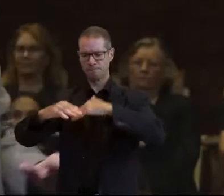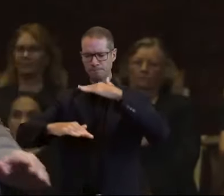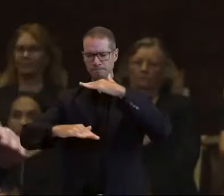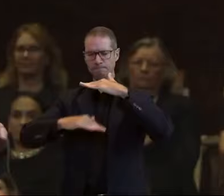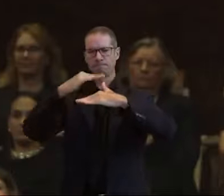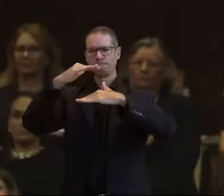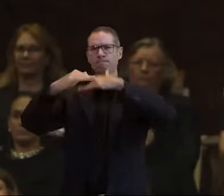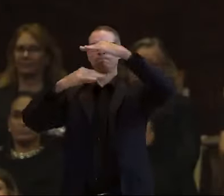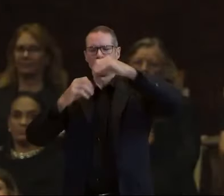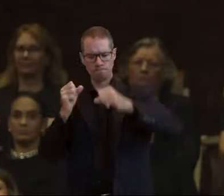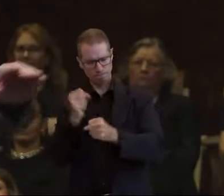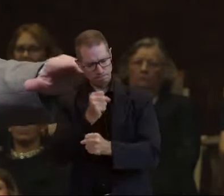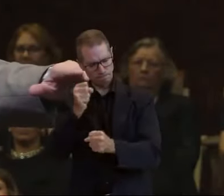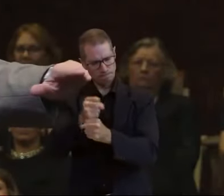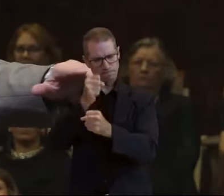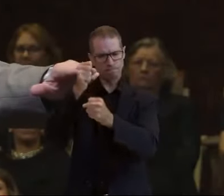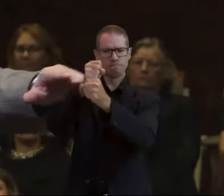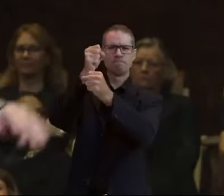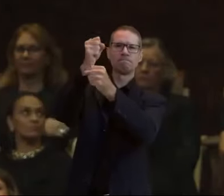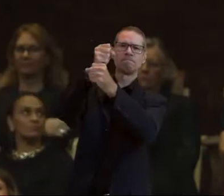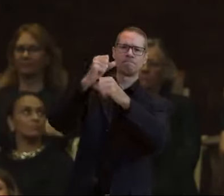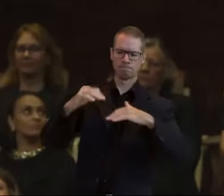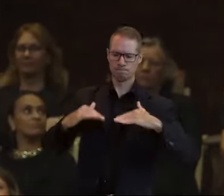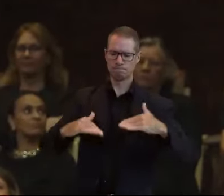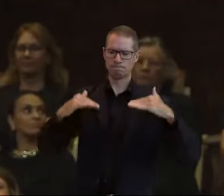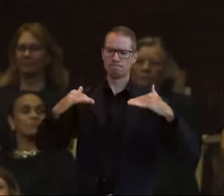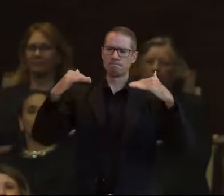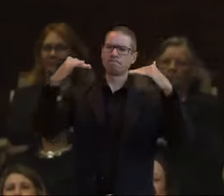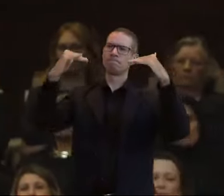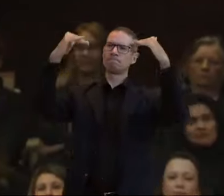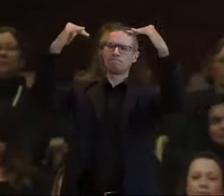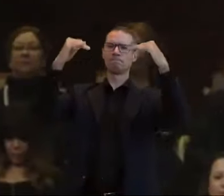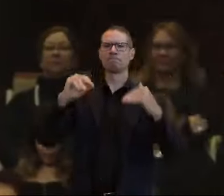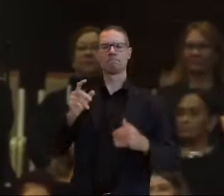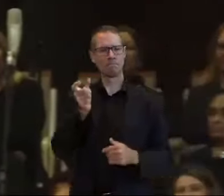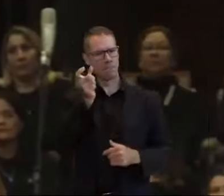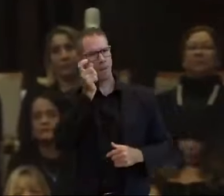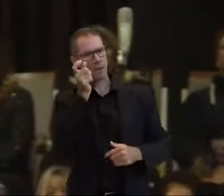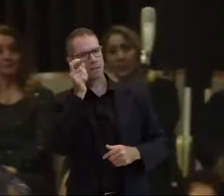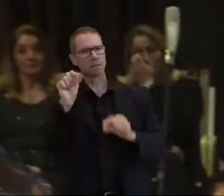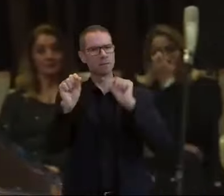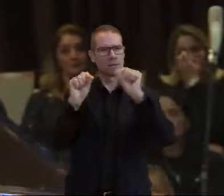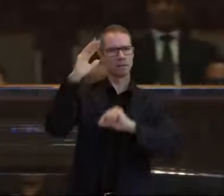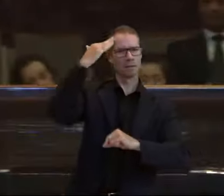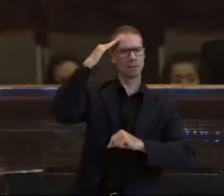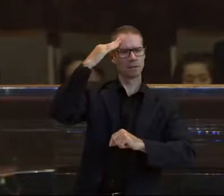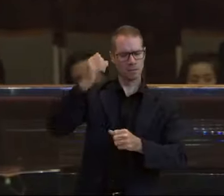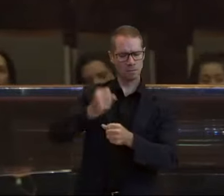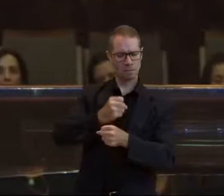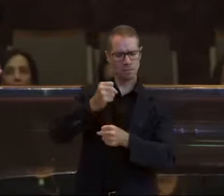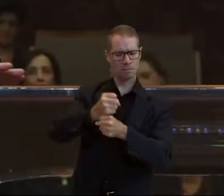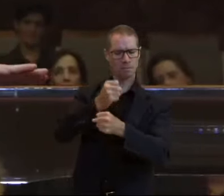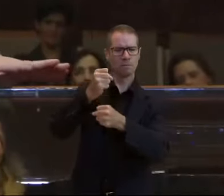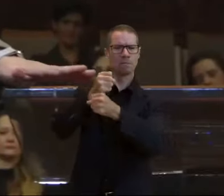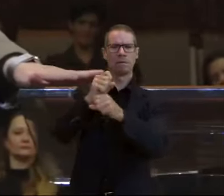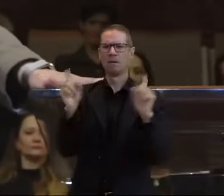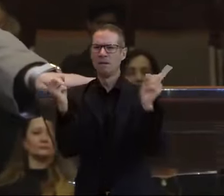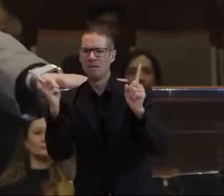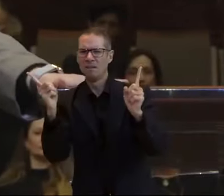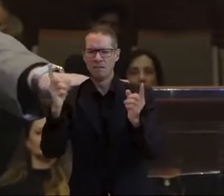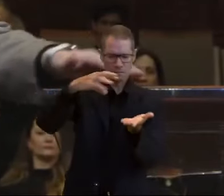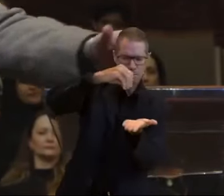e depois outra pedra. E o interessante, quem entende um pouquinho de construção, é que a gente não